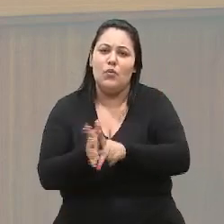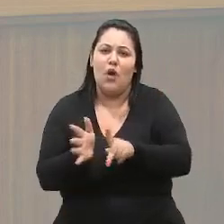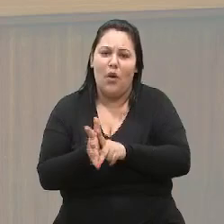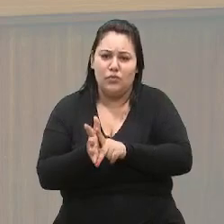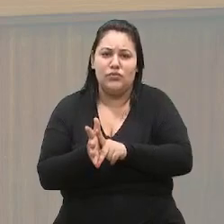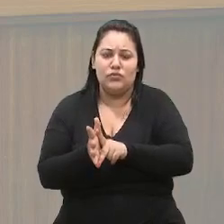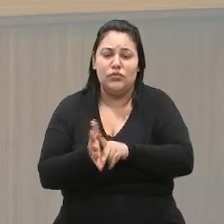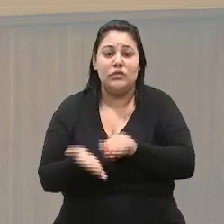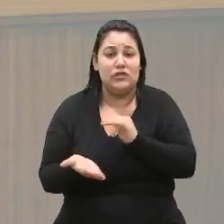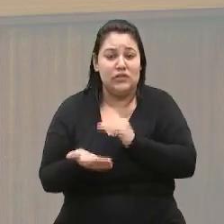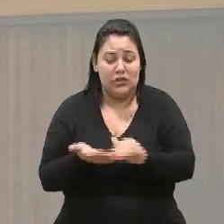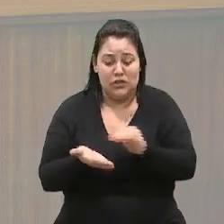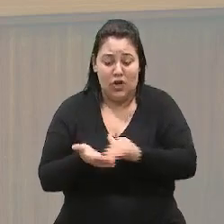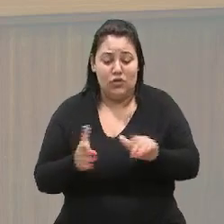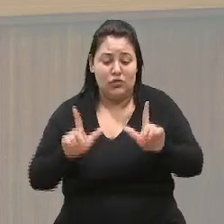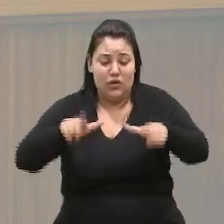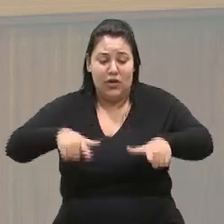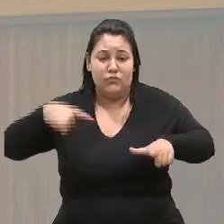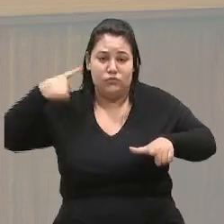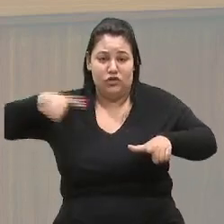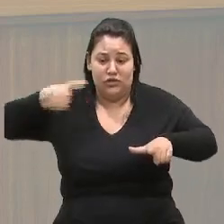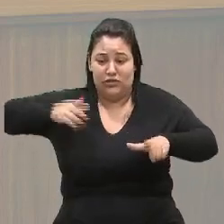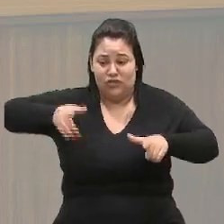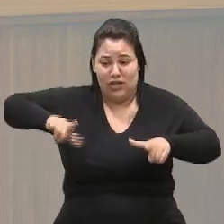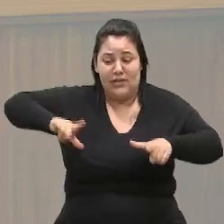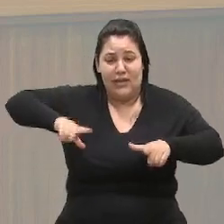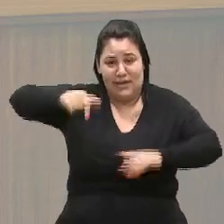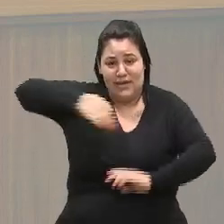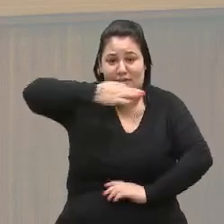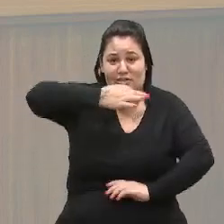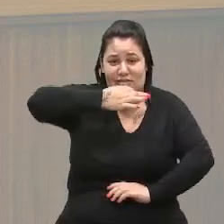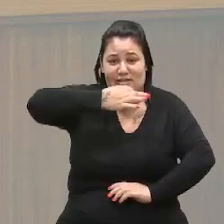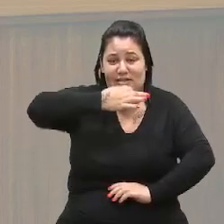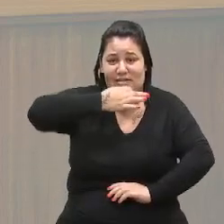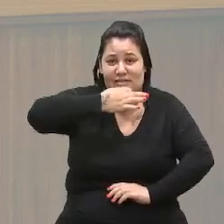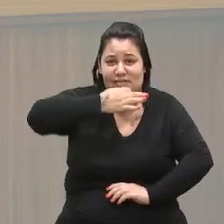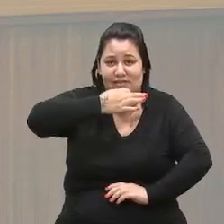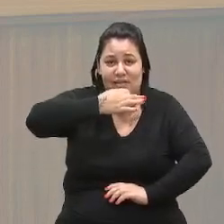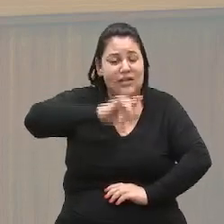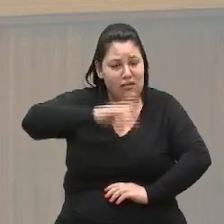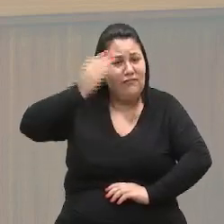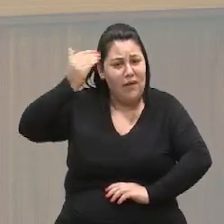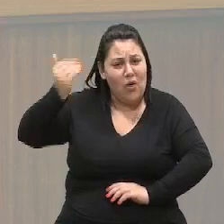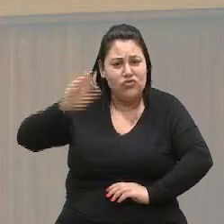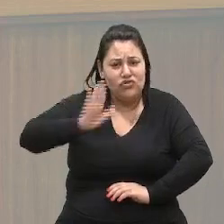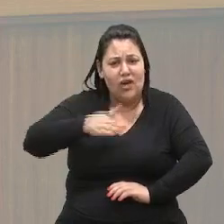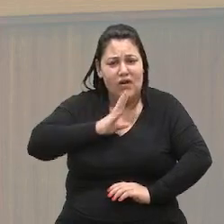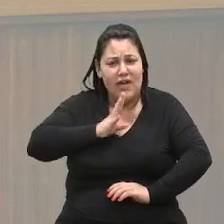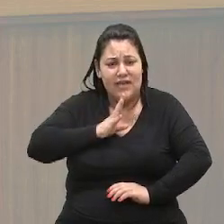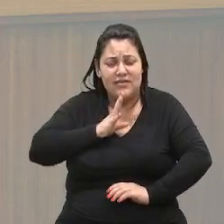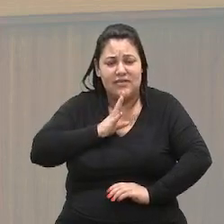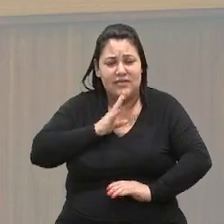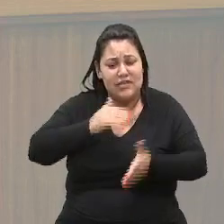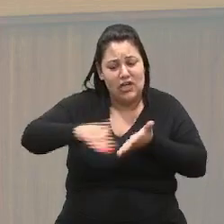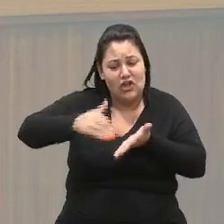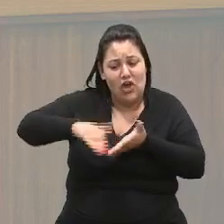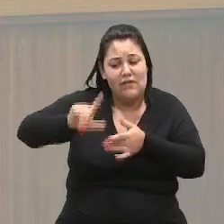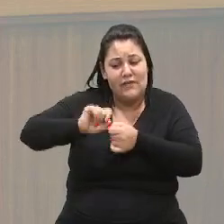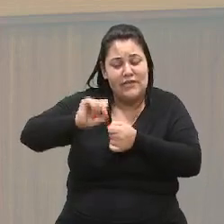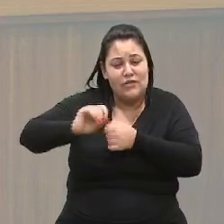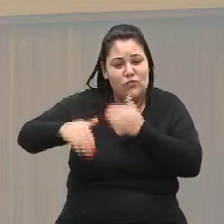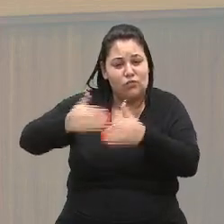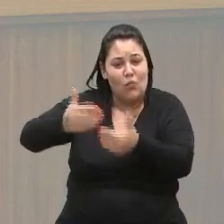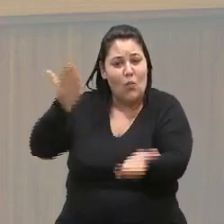escritórios de advocacia que a gente tem aqui no nosso município, famosos que estão fazendo os processos